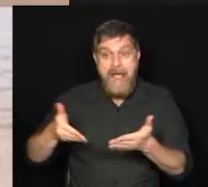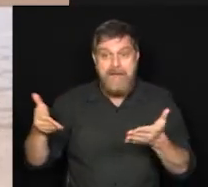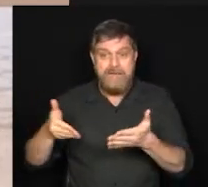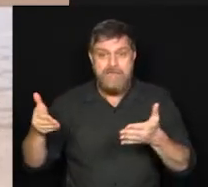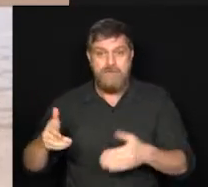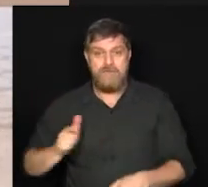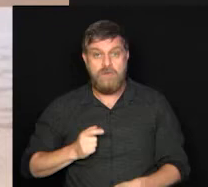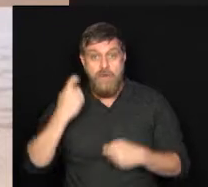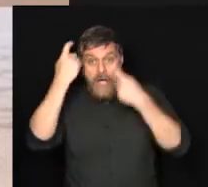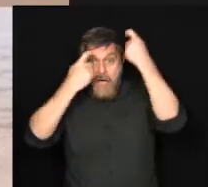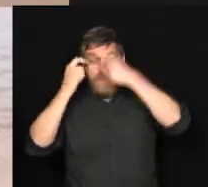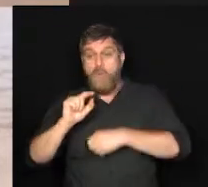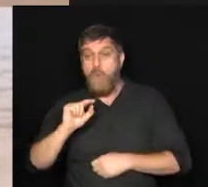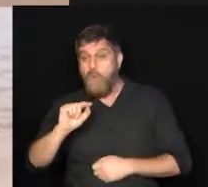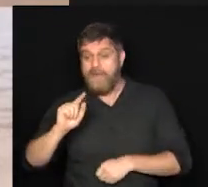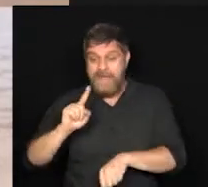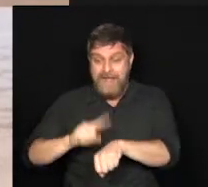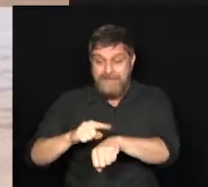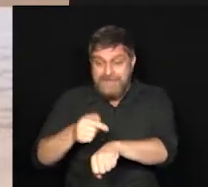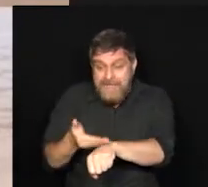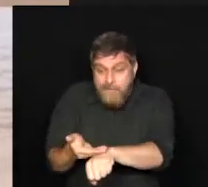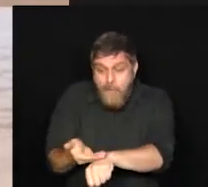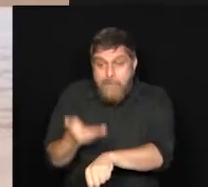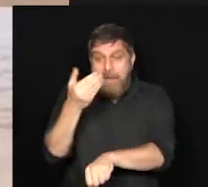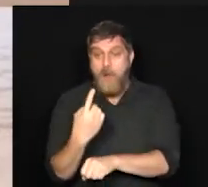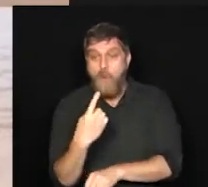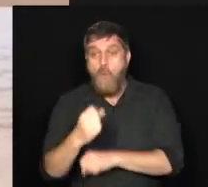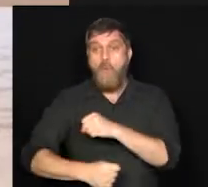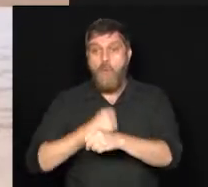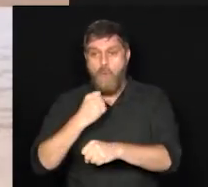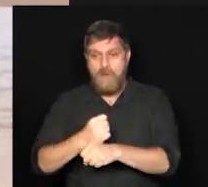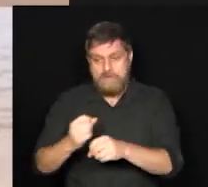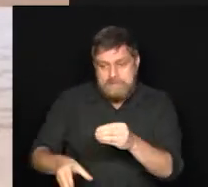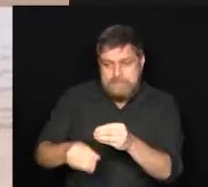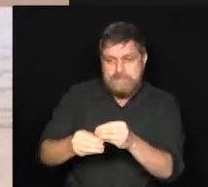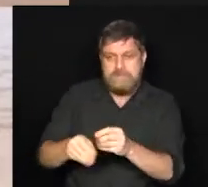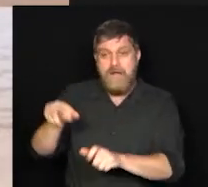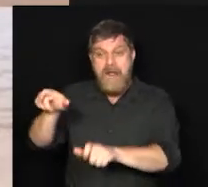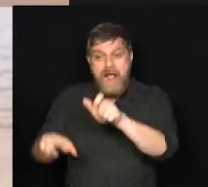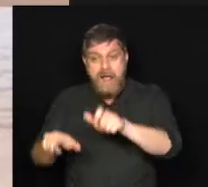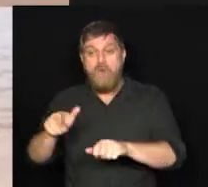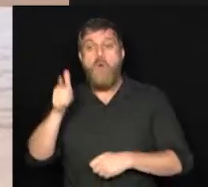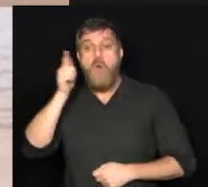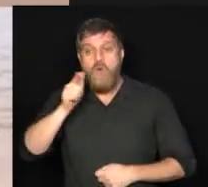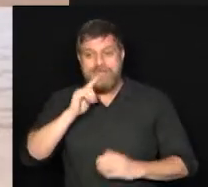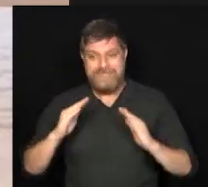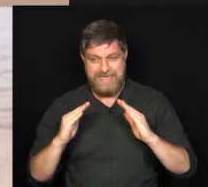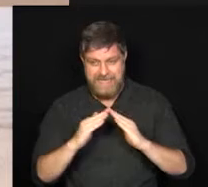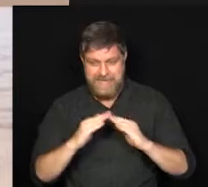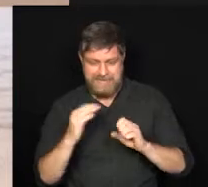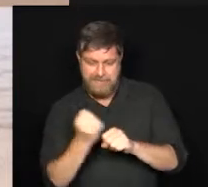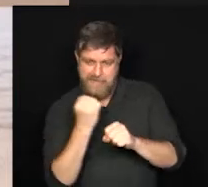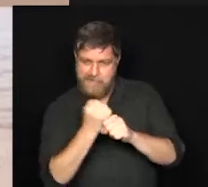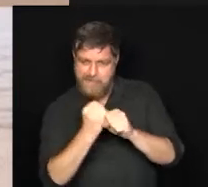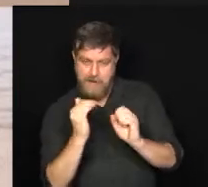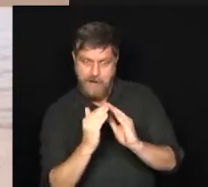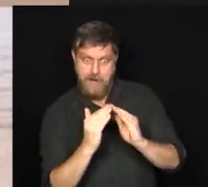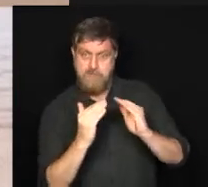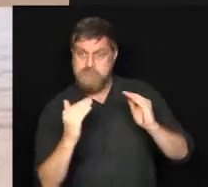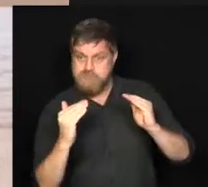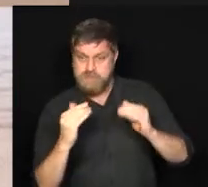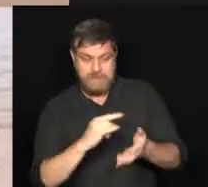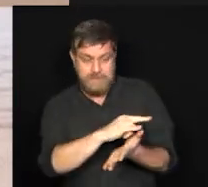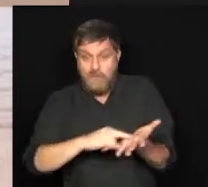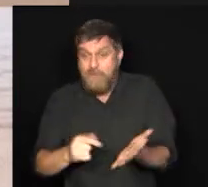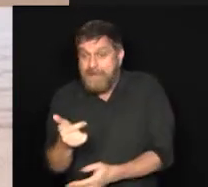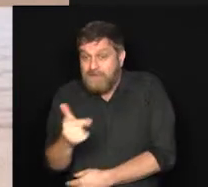preocupação é para que a gente possa estender por mais um ano essa possibilidade das pessoas regularizarem as suas construções,